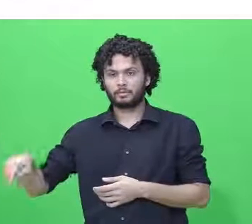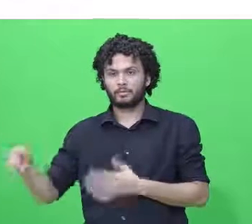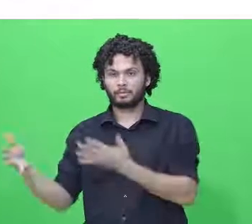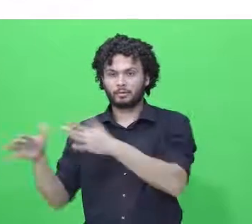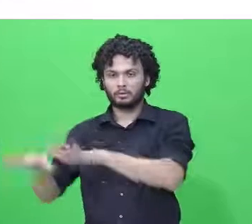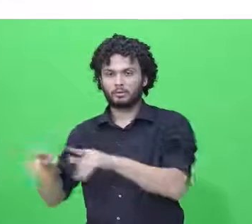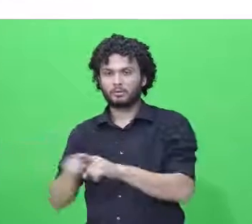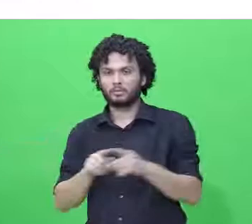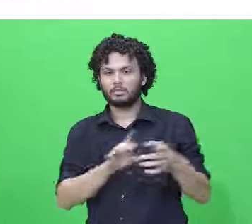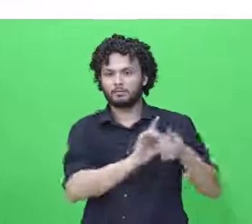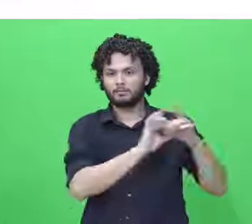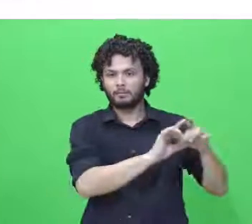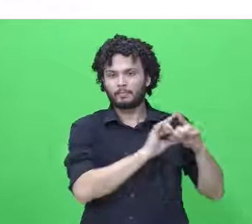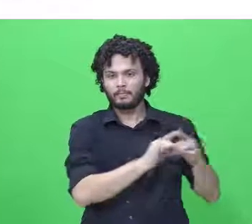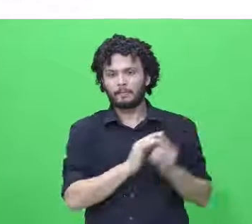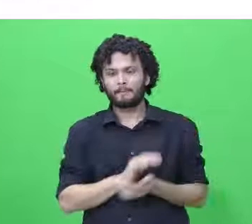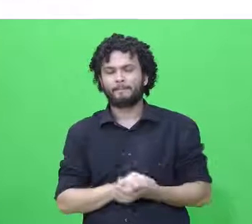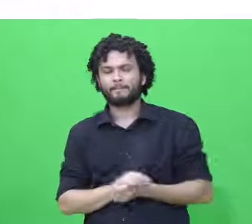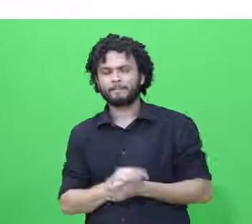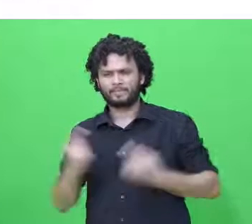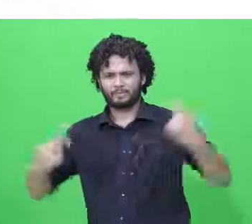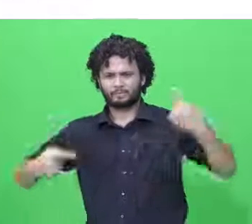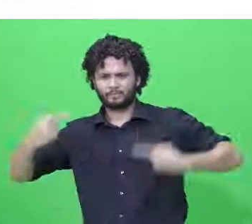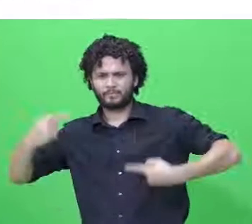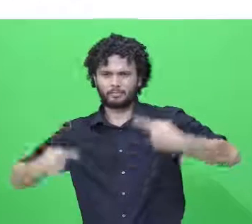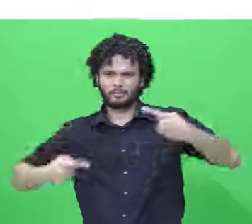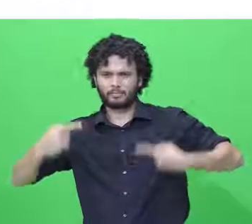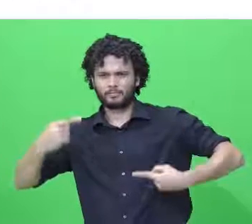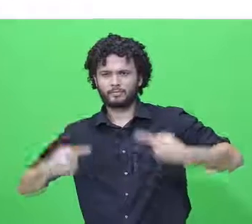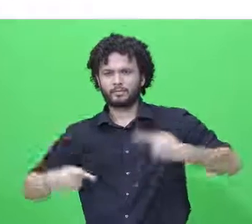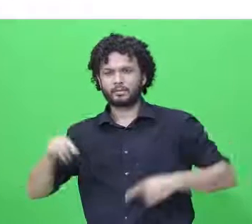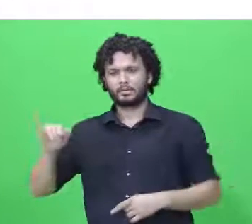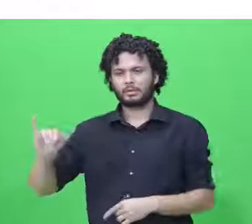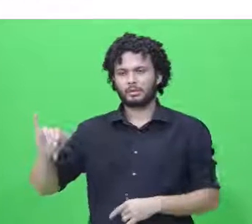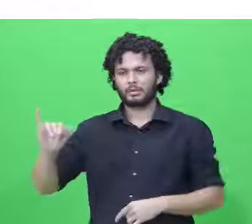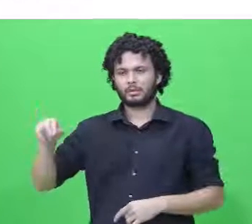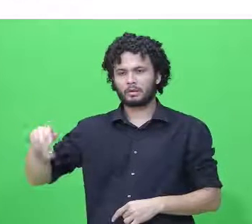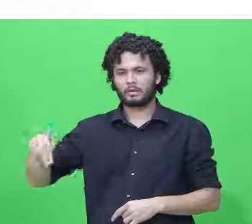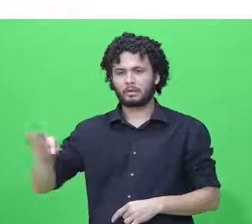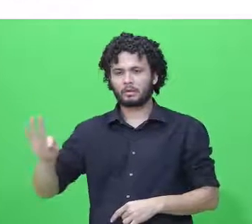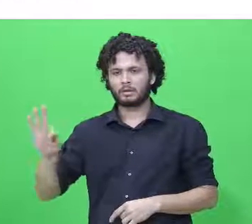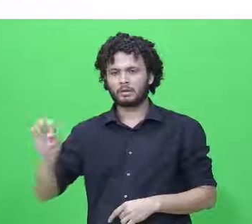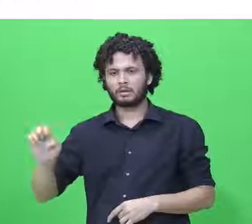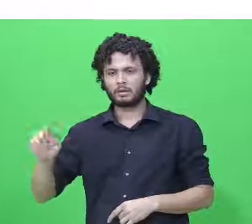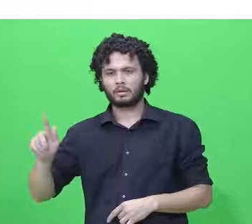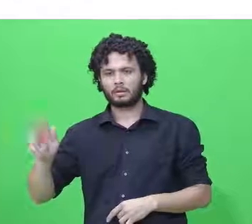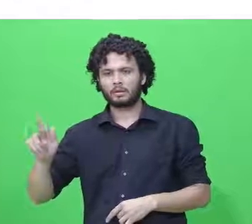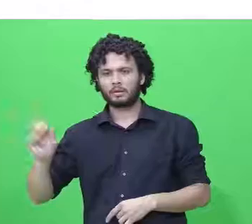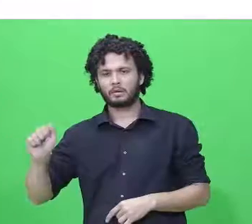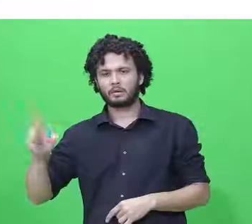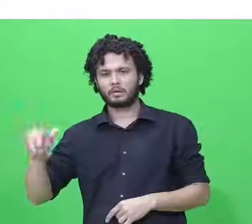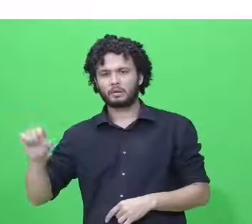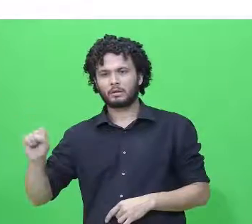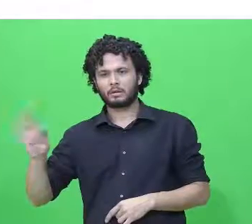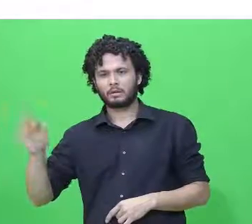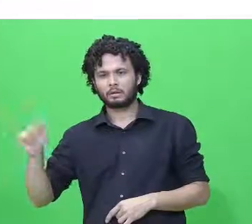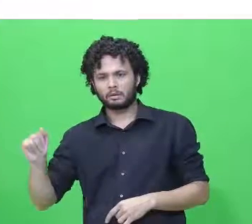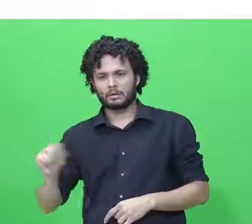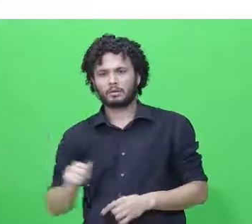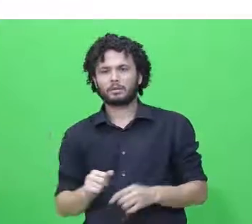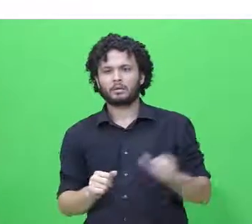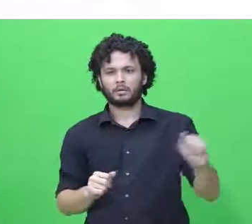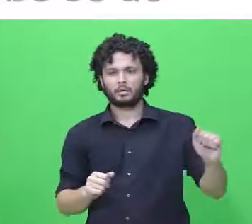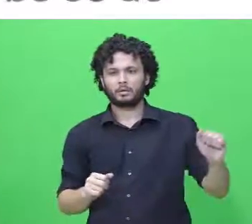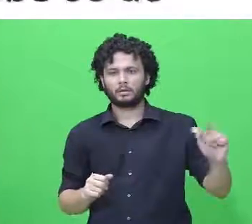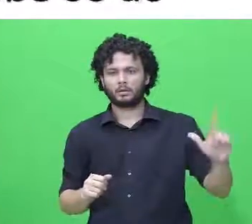os aliancistas. Essa rivalidade entre integralistas e aliancistas é o que vai marcar, então, esse governo constitucional.